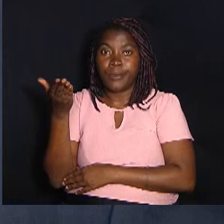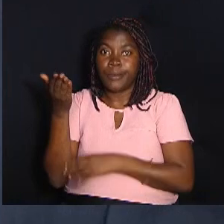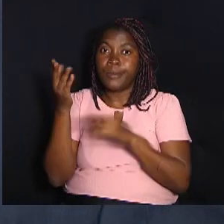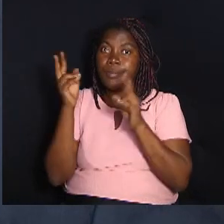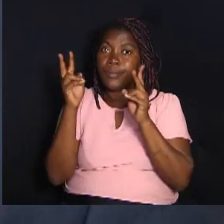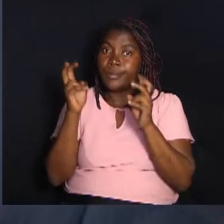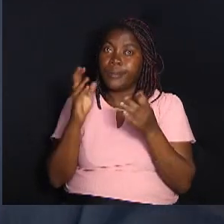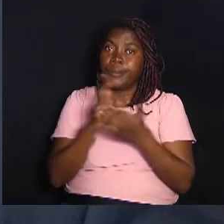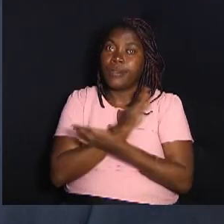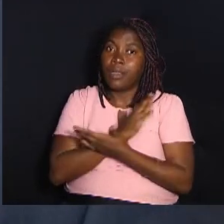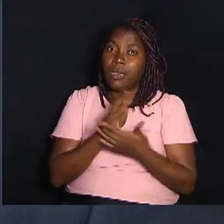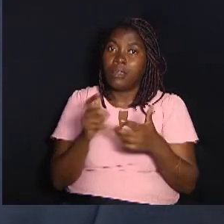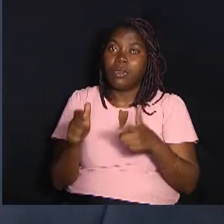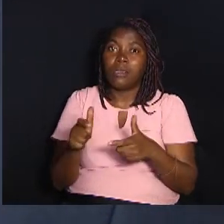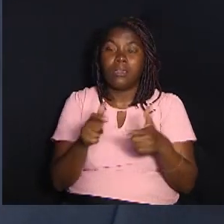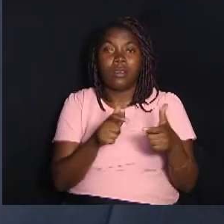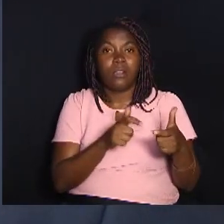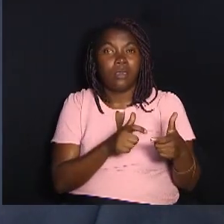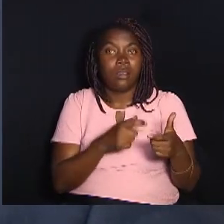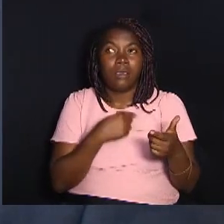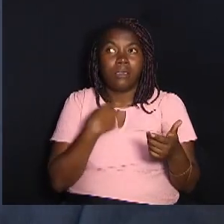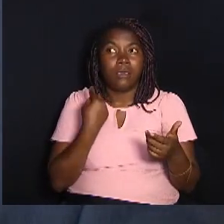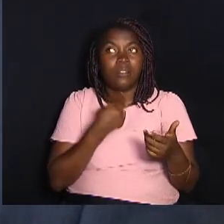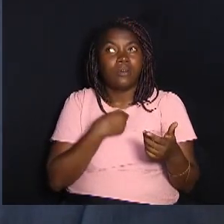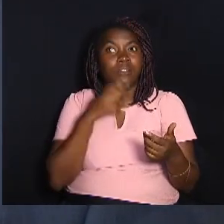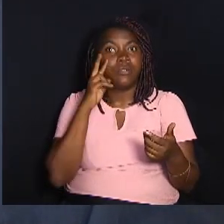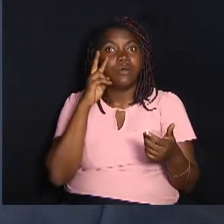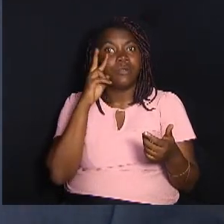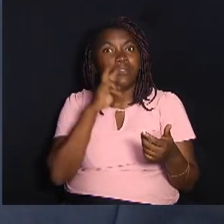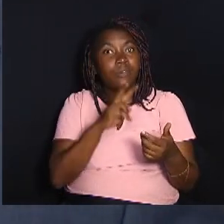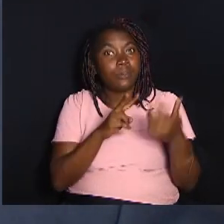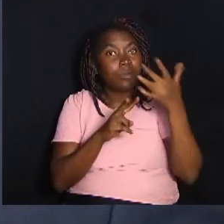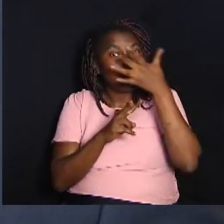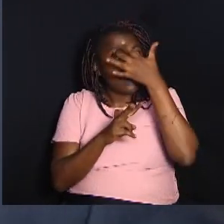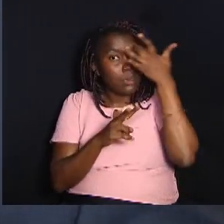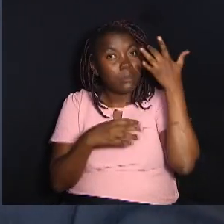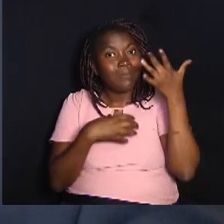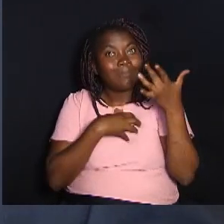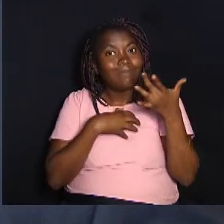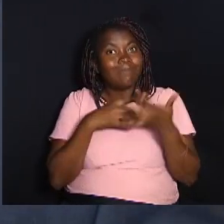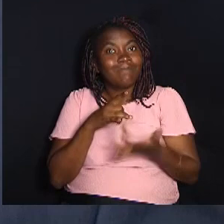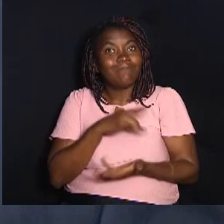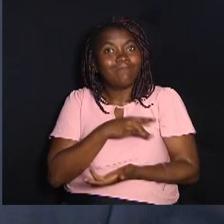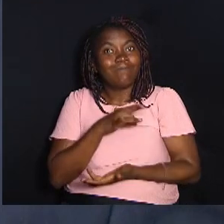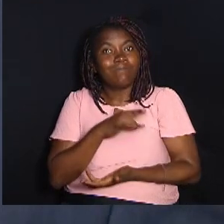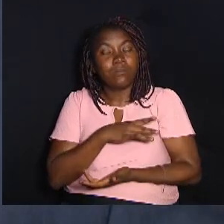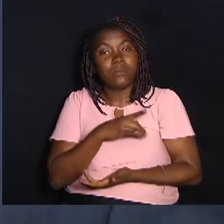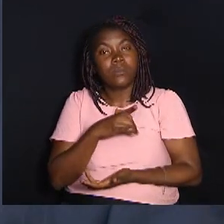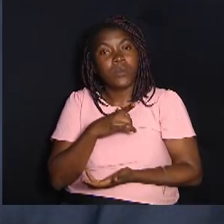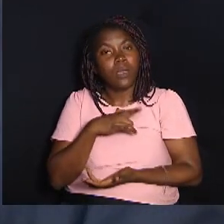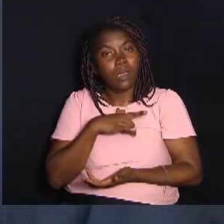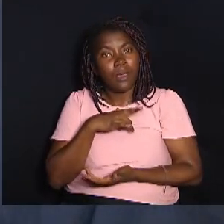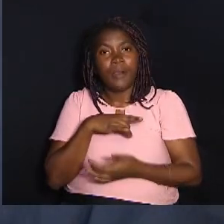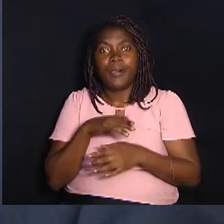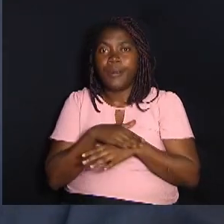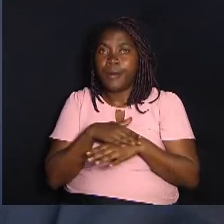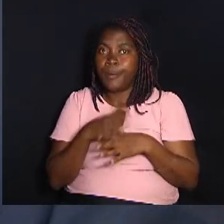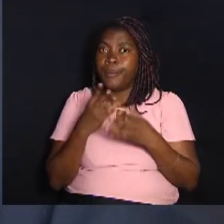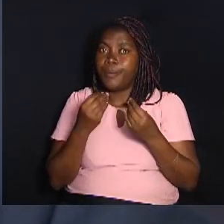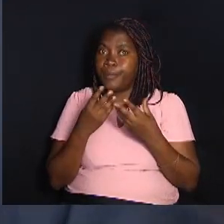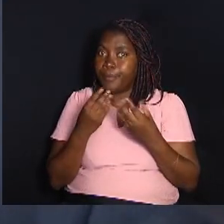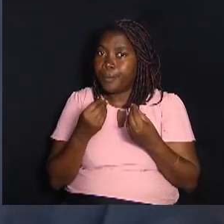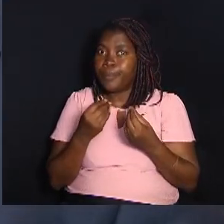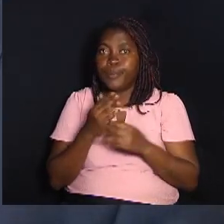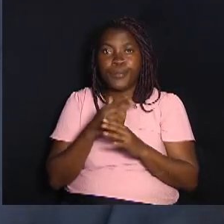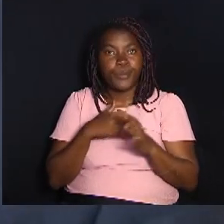eh a questão de alguns locais né que a gente vê e que as pessoas se sentem seguras Temos conversado